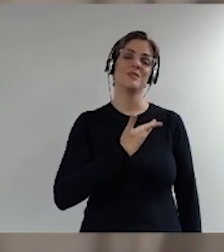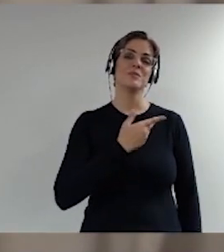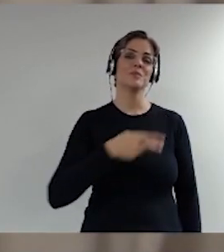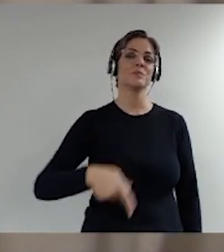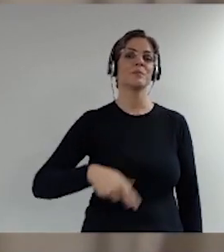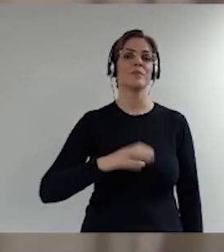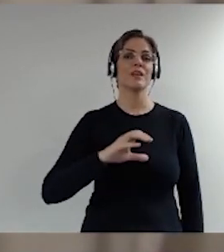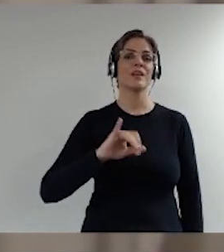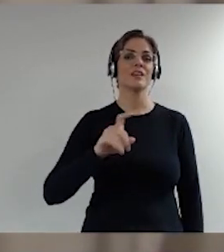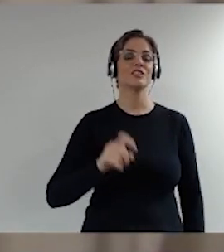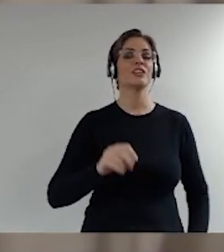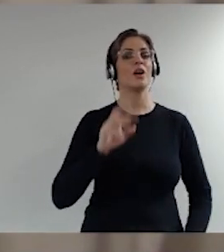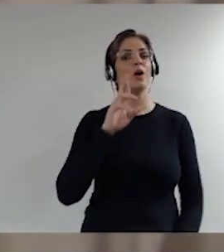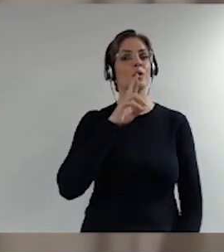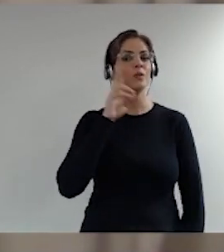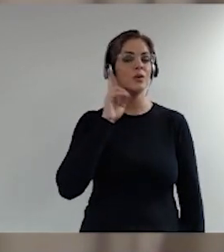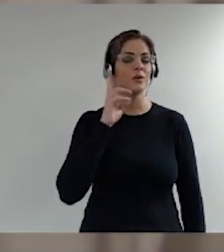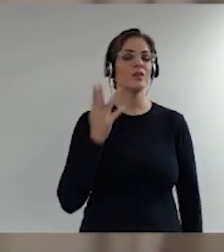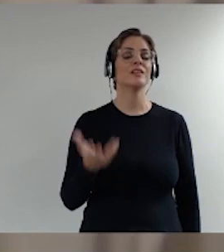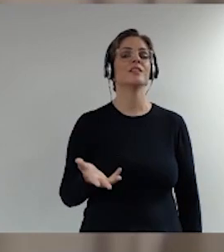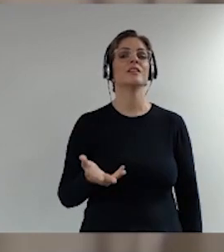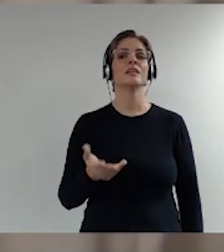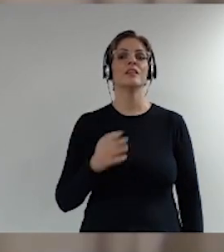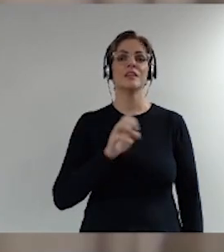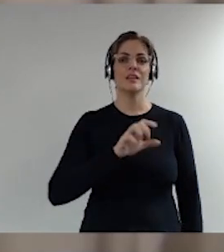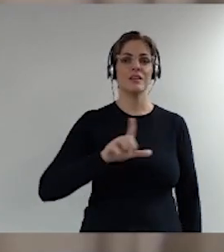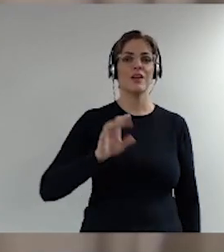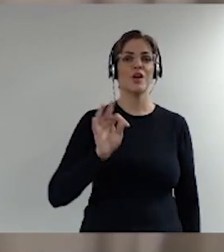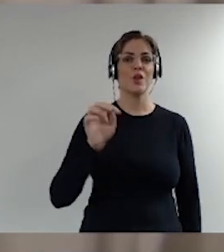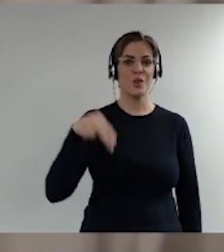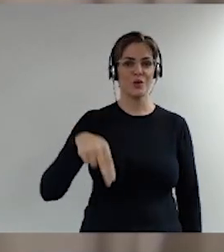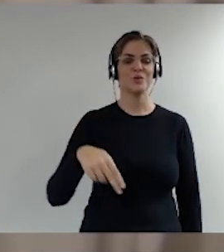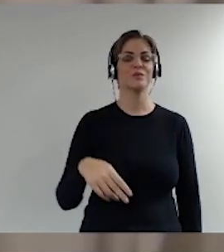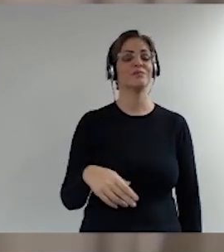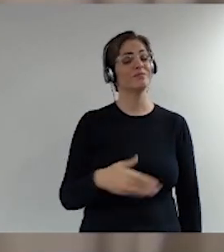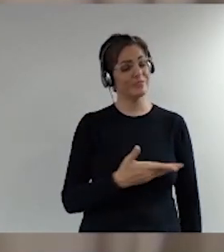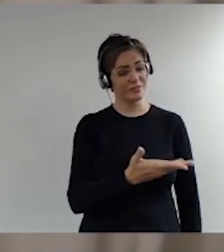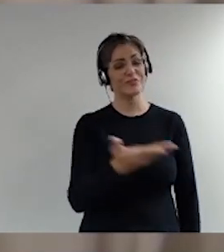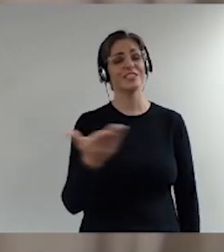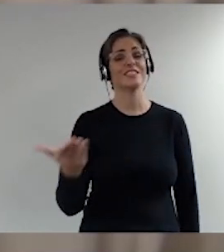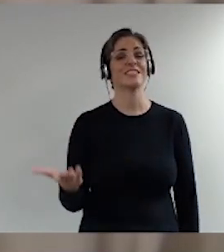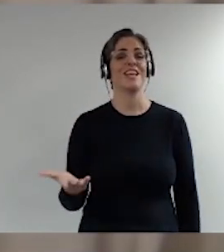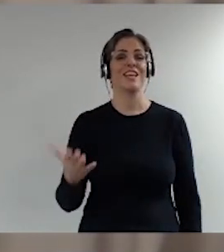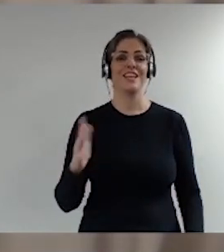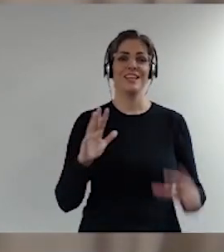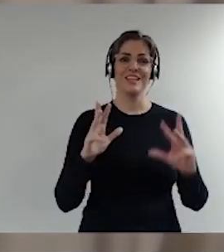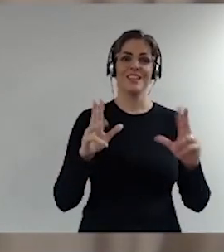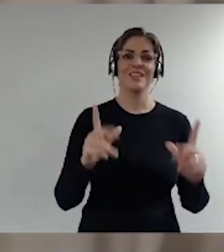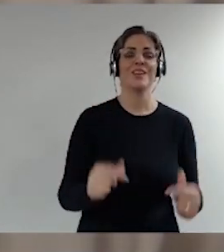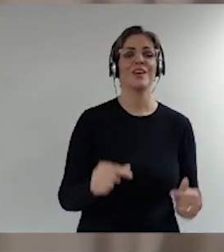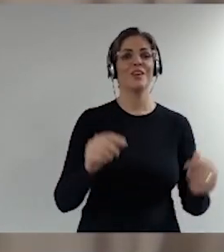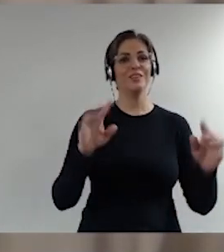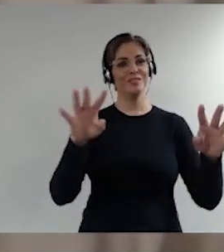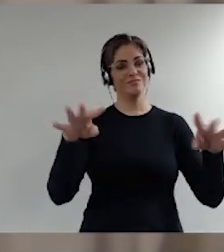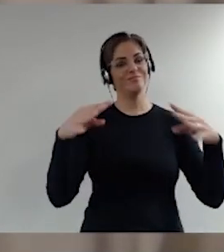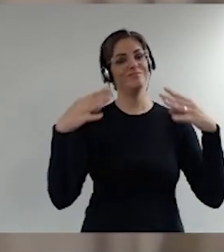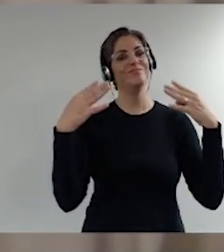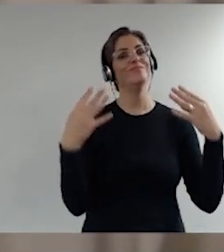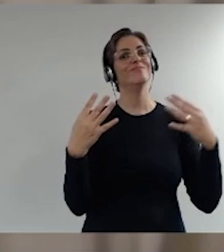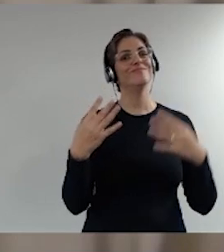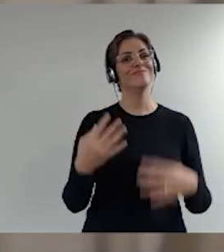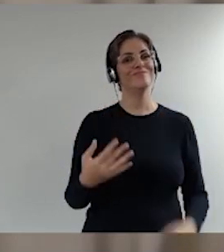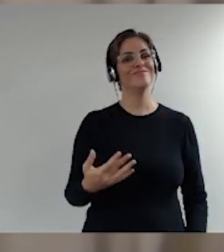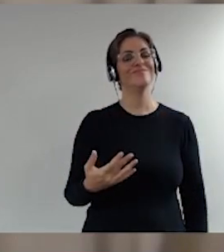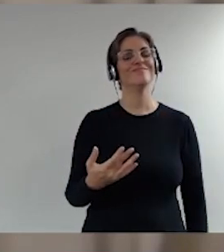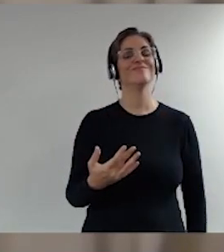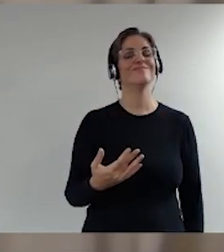presidente da Caixa de Rondônia, Elton, e a vocês todos que estão agora nos vendo e